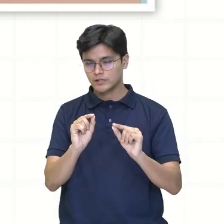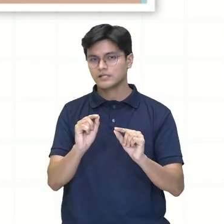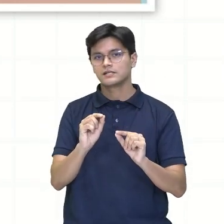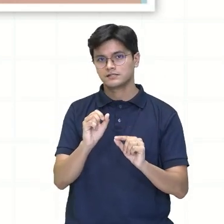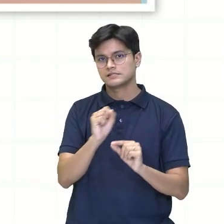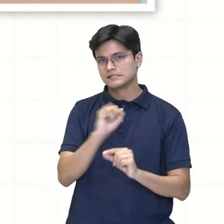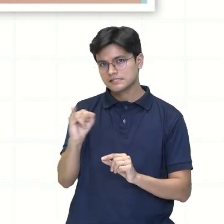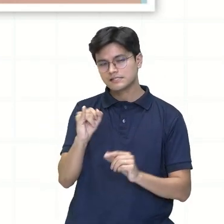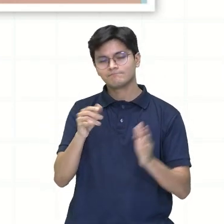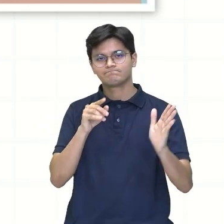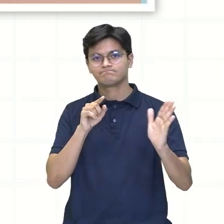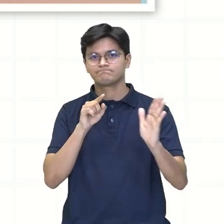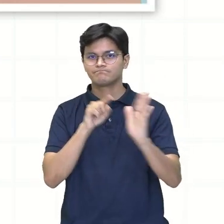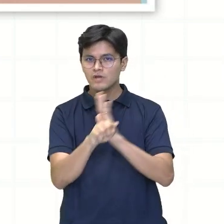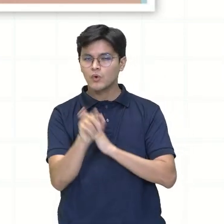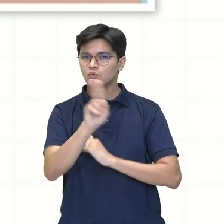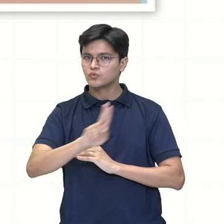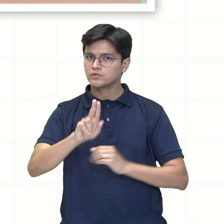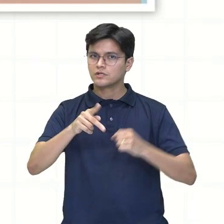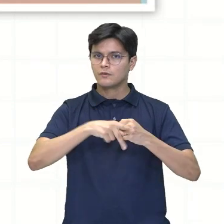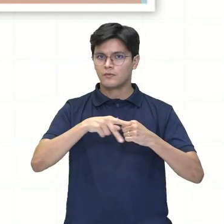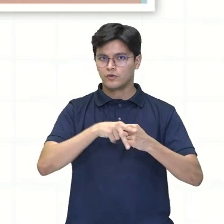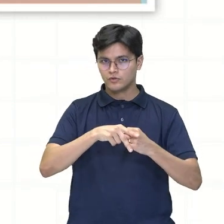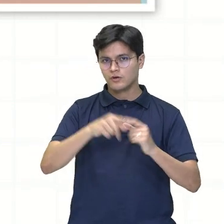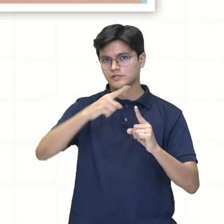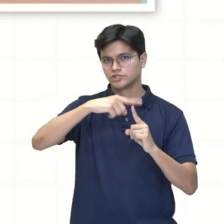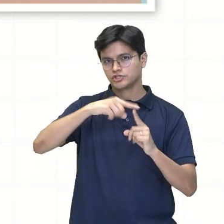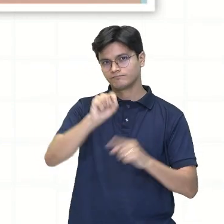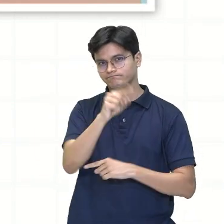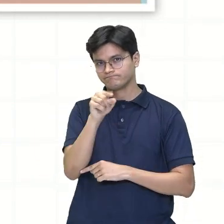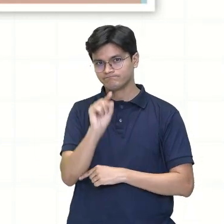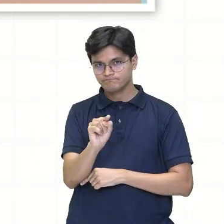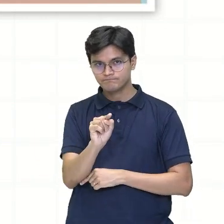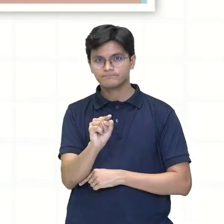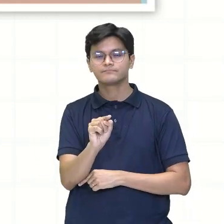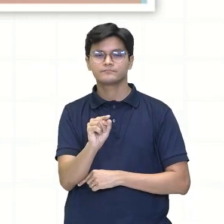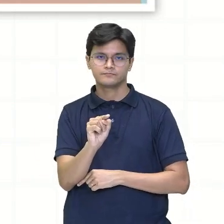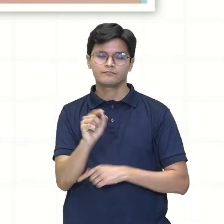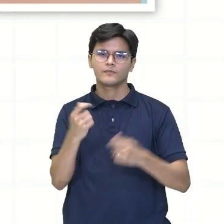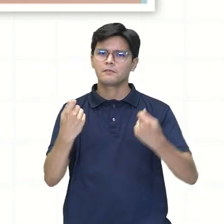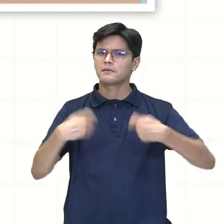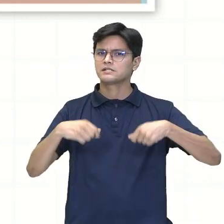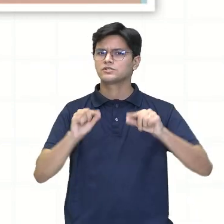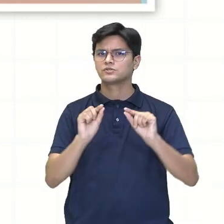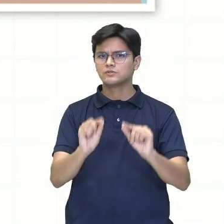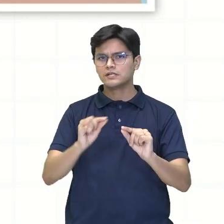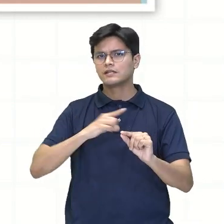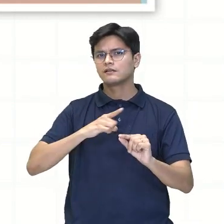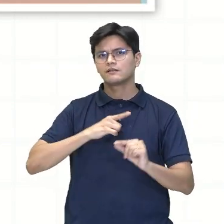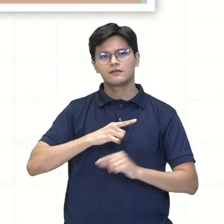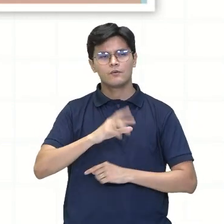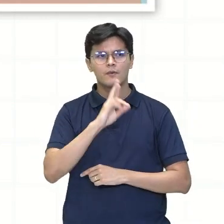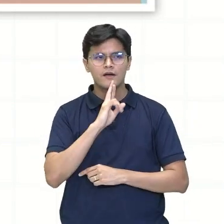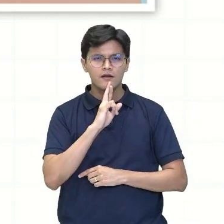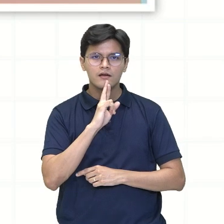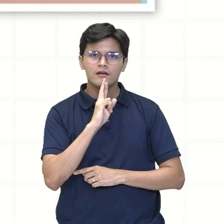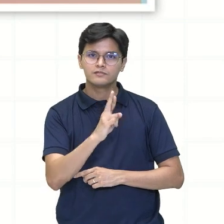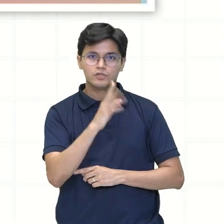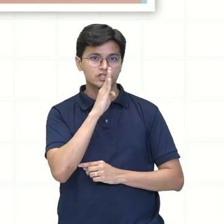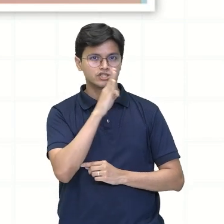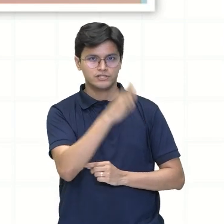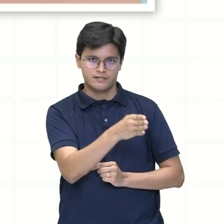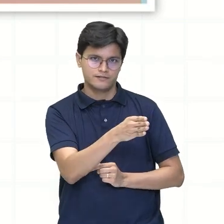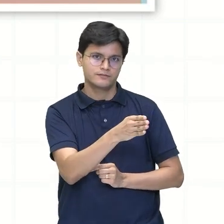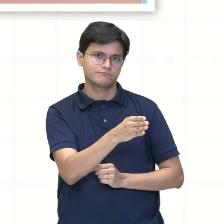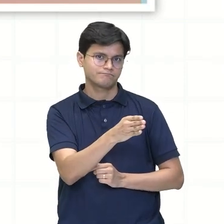perguntas com pronomes interrogativos, tá? Eu preciso ter uma resposta